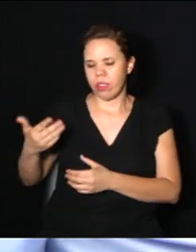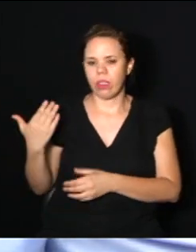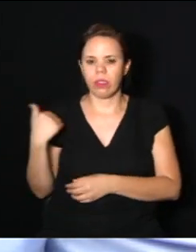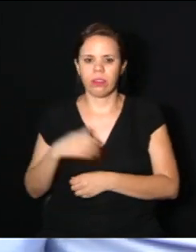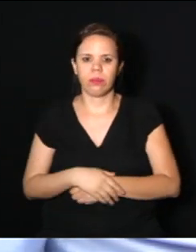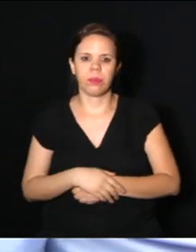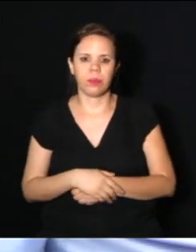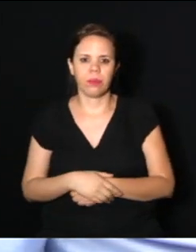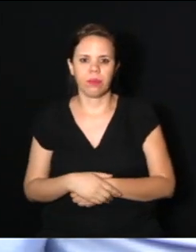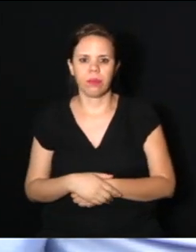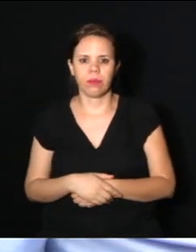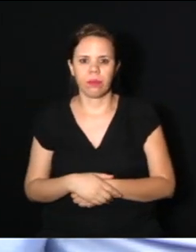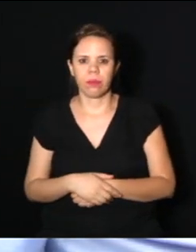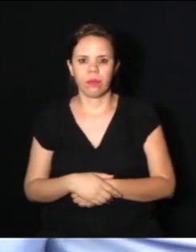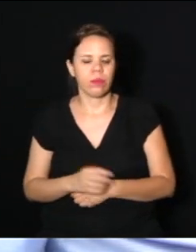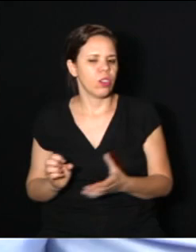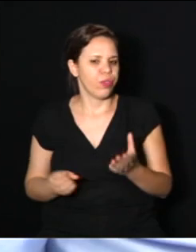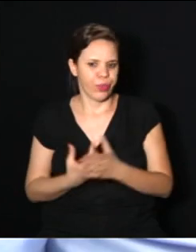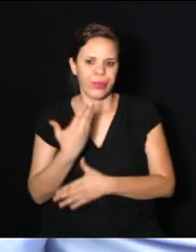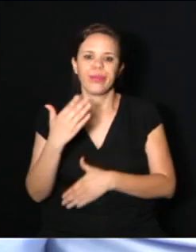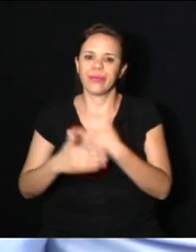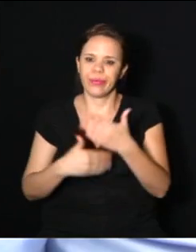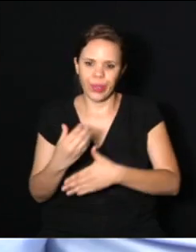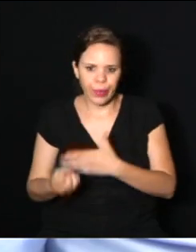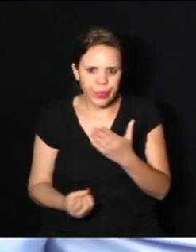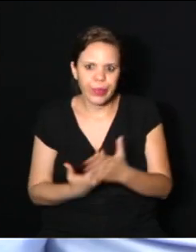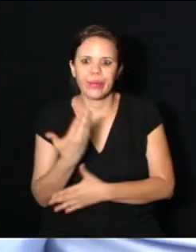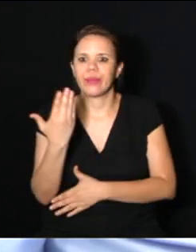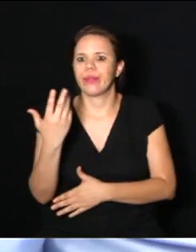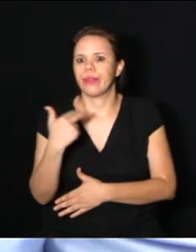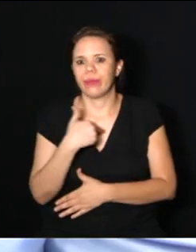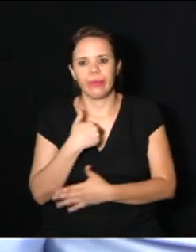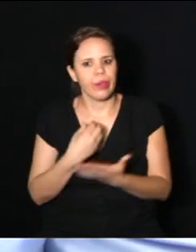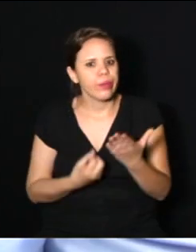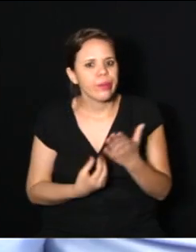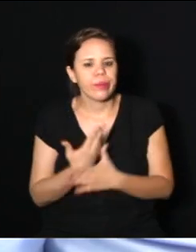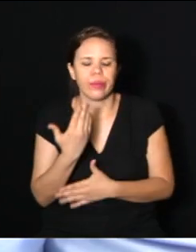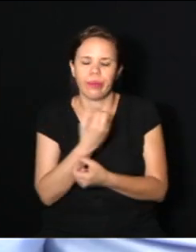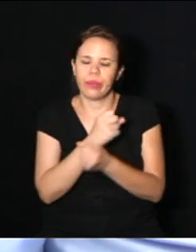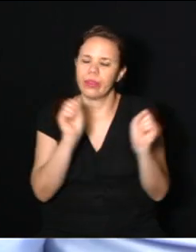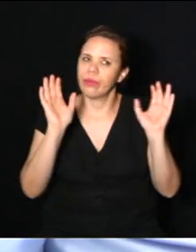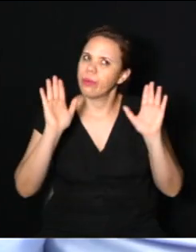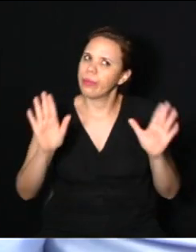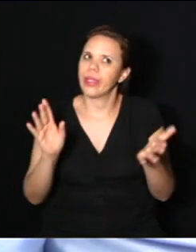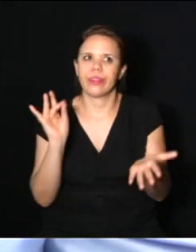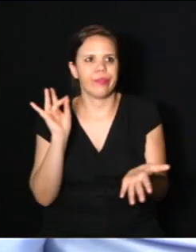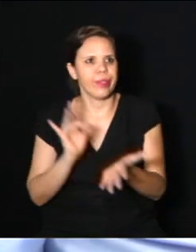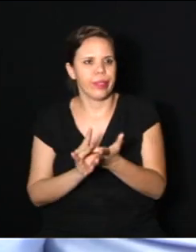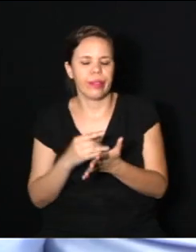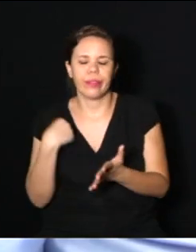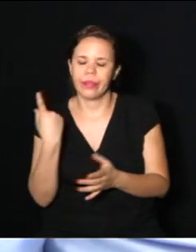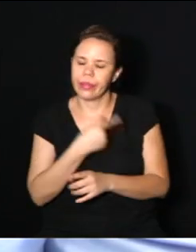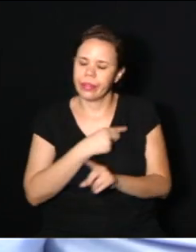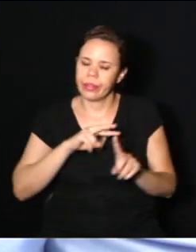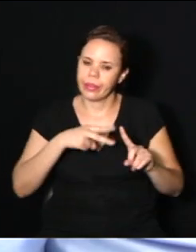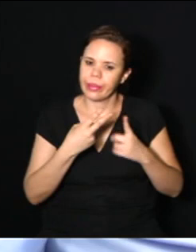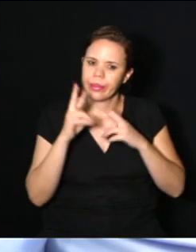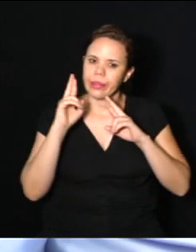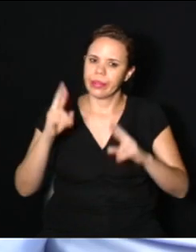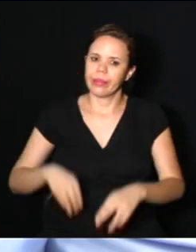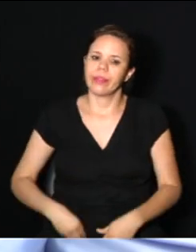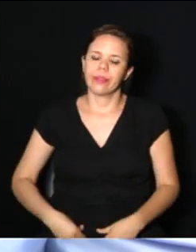que não ocorreria, ela está acontecendo. Né? E, na verdade, era uma expectativa que nós tínhamos